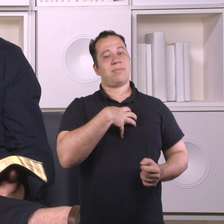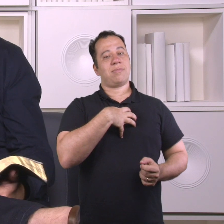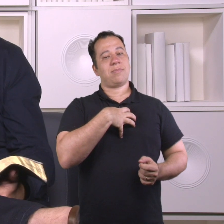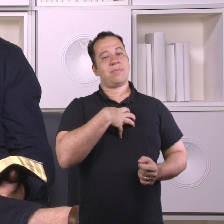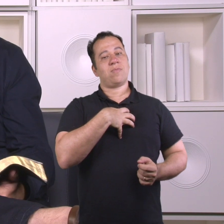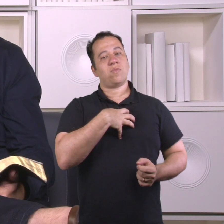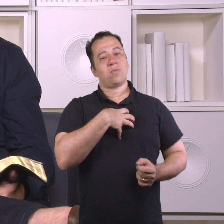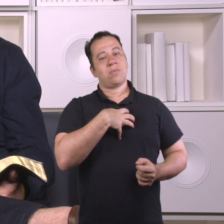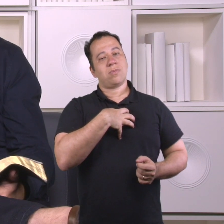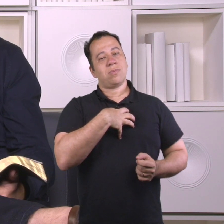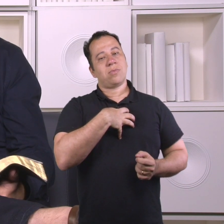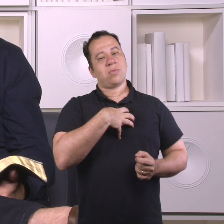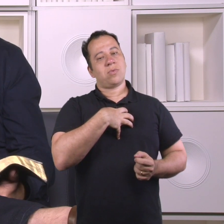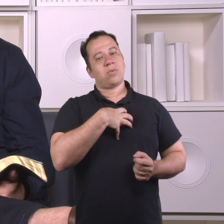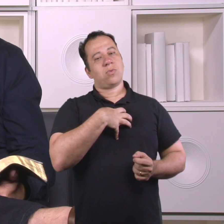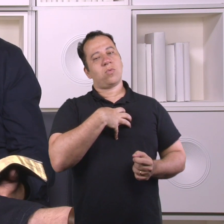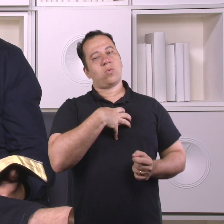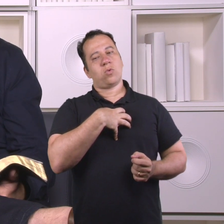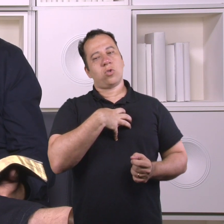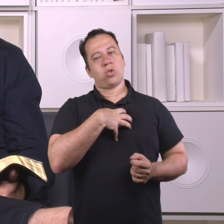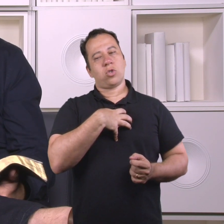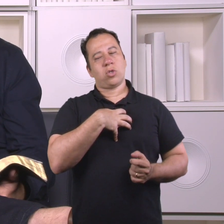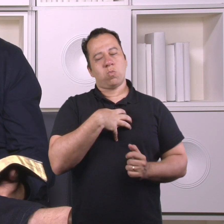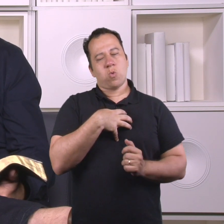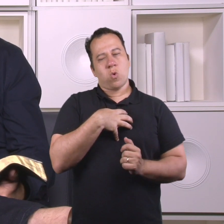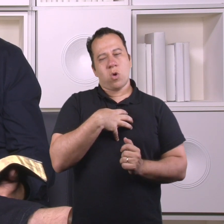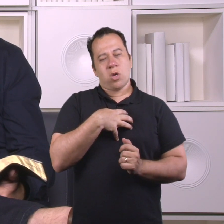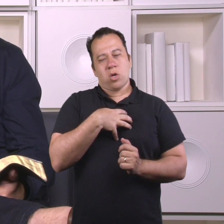manter o dinheiro sob controle.